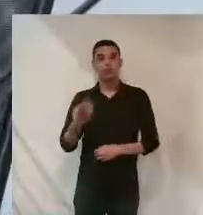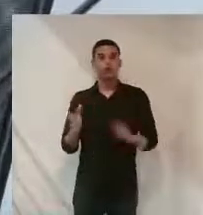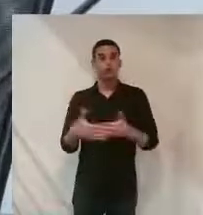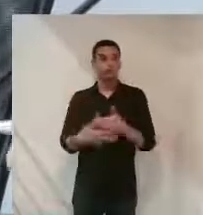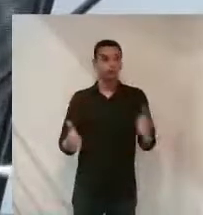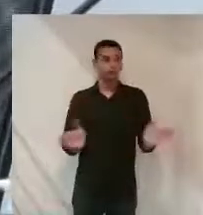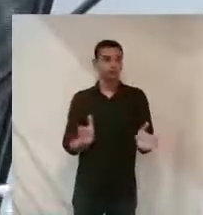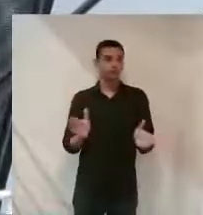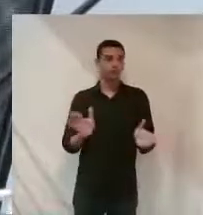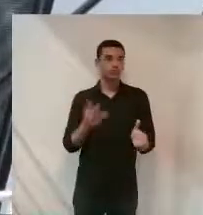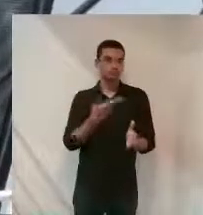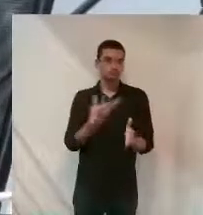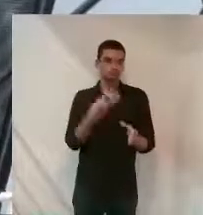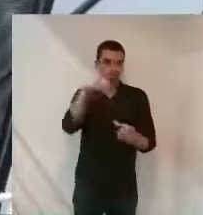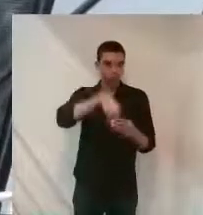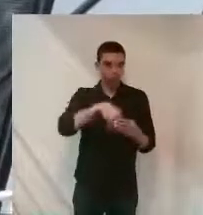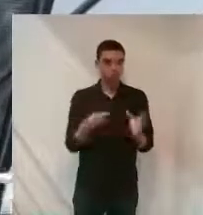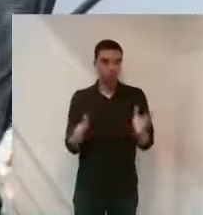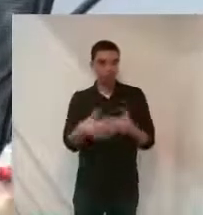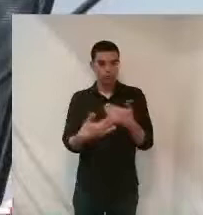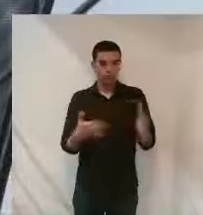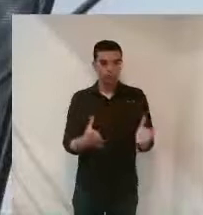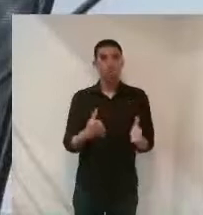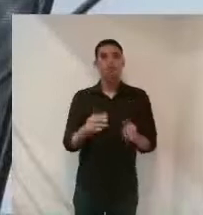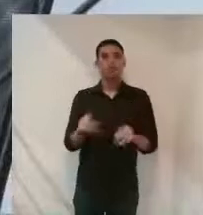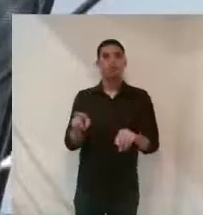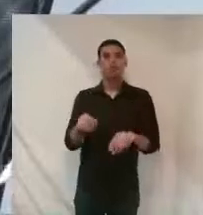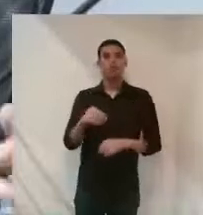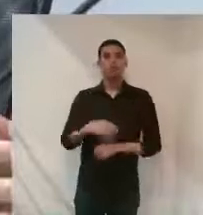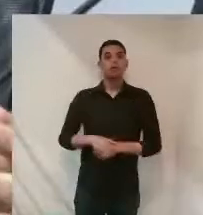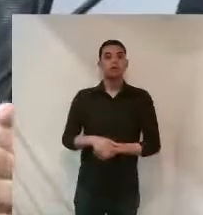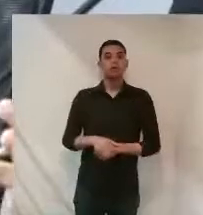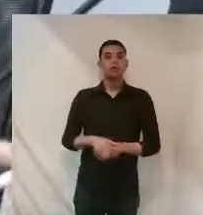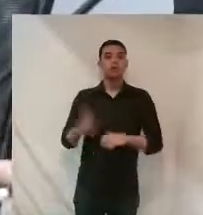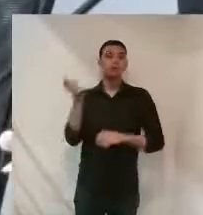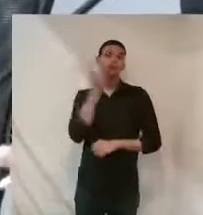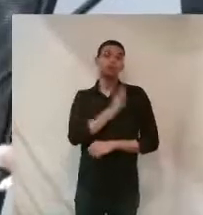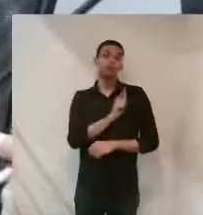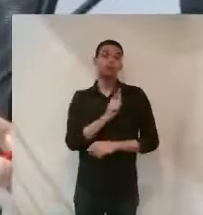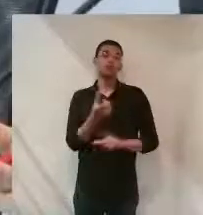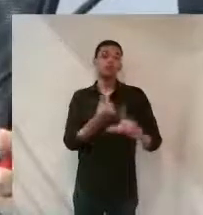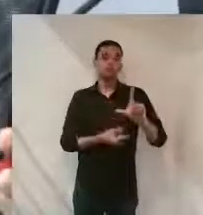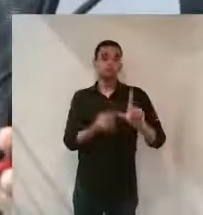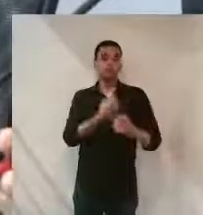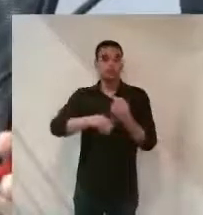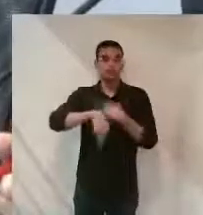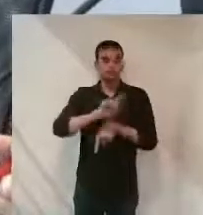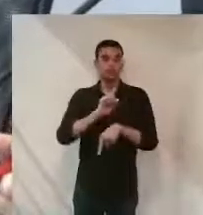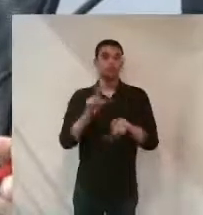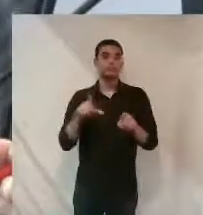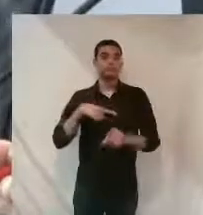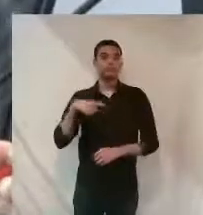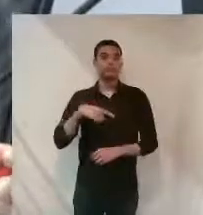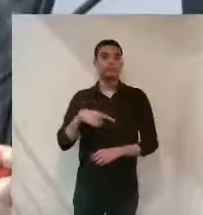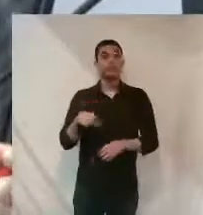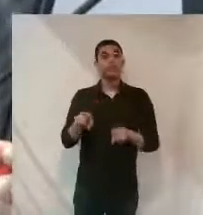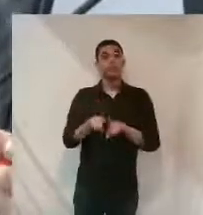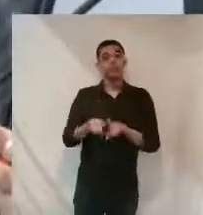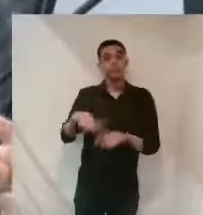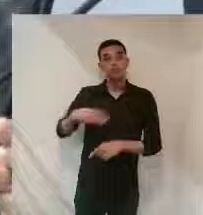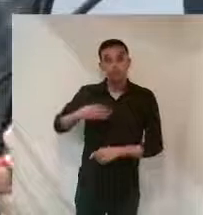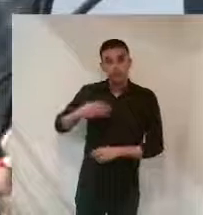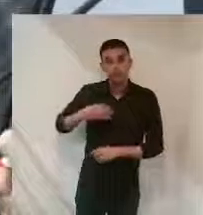para embalagens, ele também abarca produtos sujeitos à logística reversa, e ele tem um caráter voluntário. Então, ele